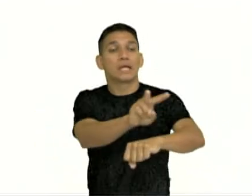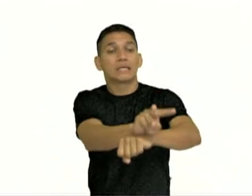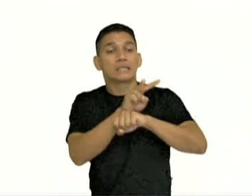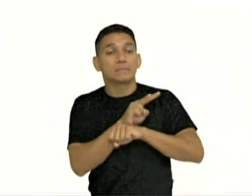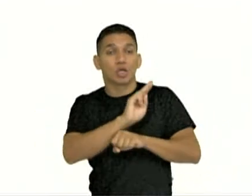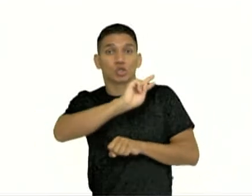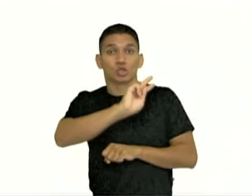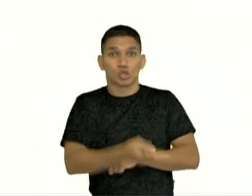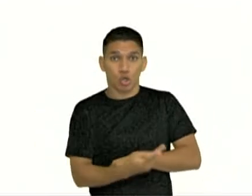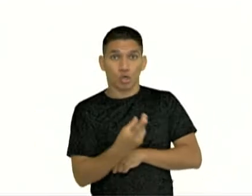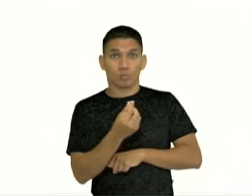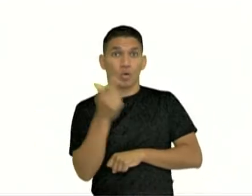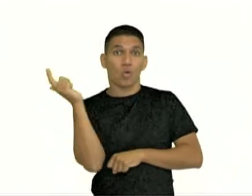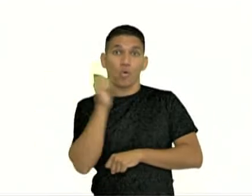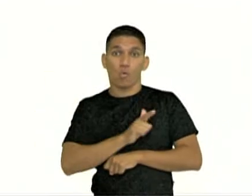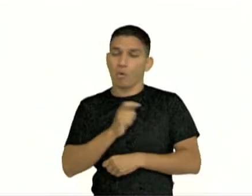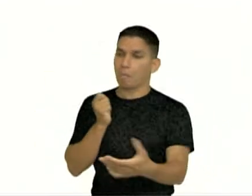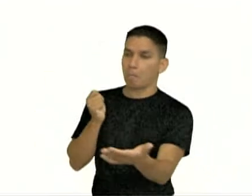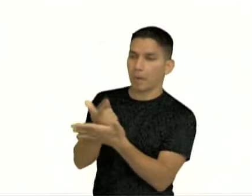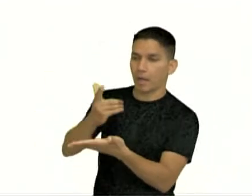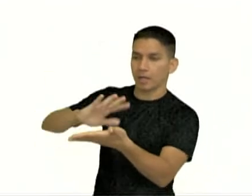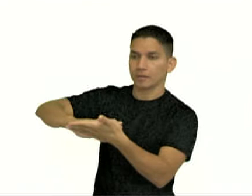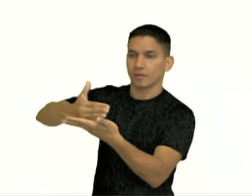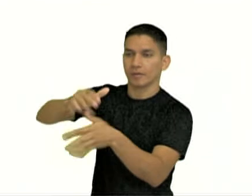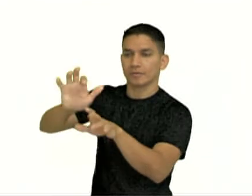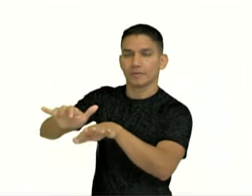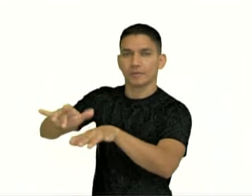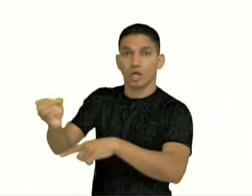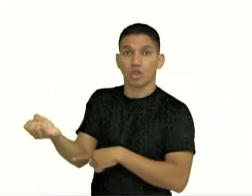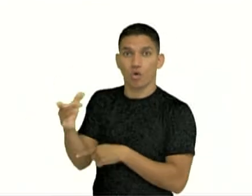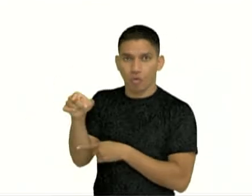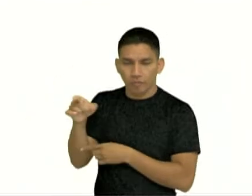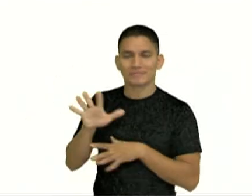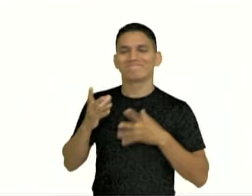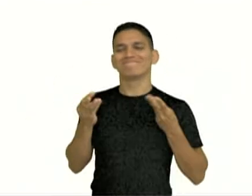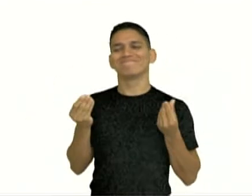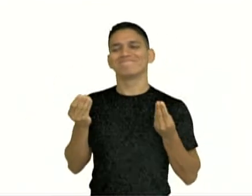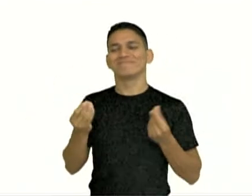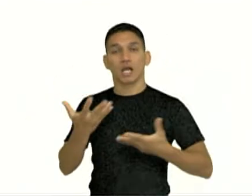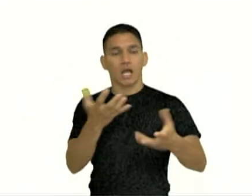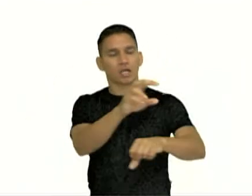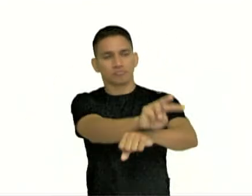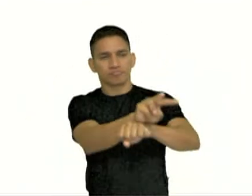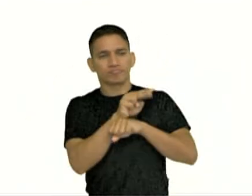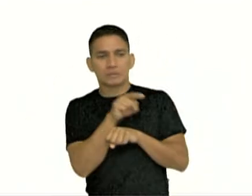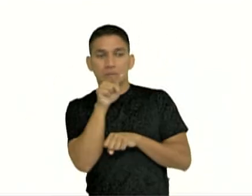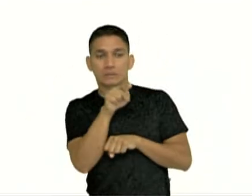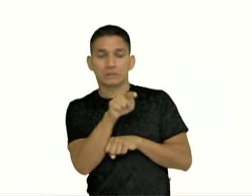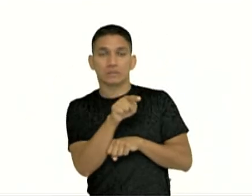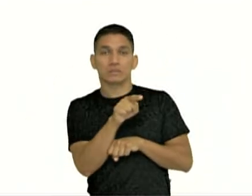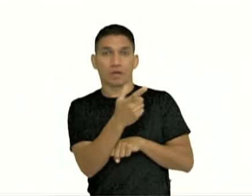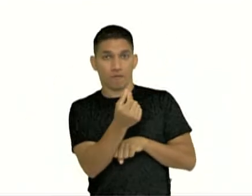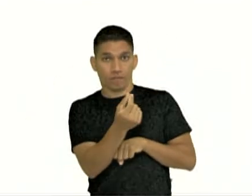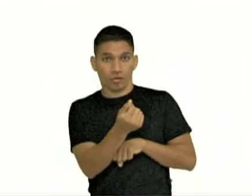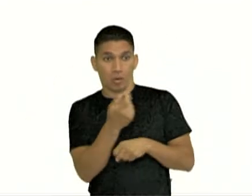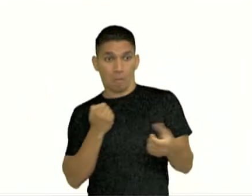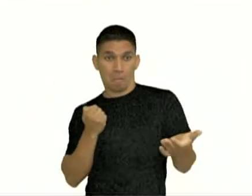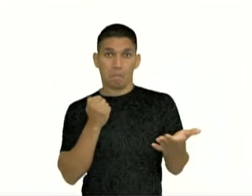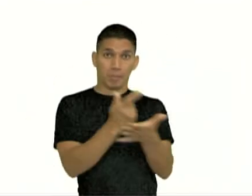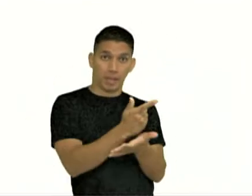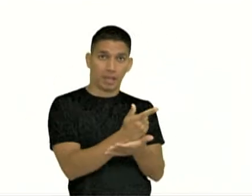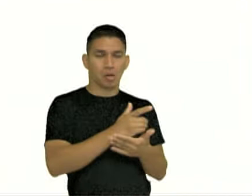R$2.000 para conseguir comprar esse notebook. Ele pretende emprestar esse valor e pagar